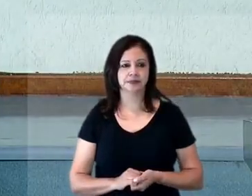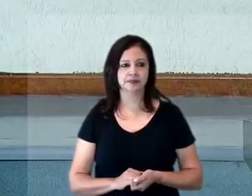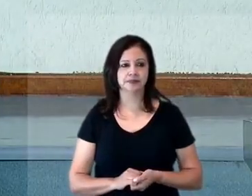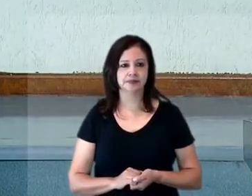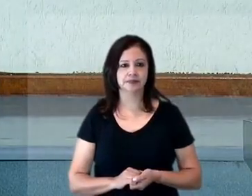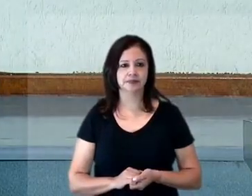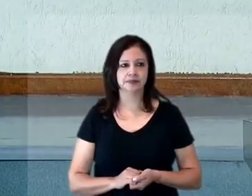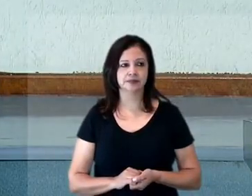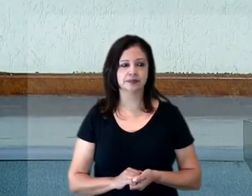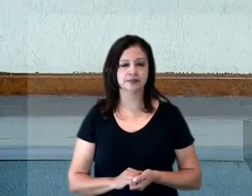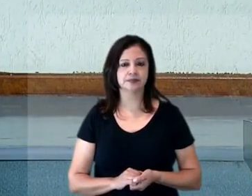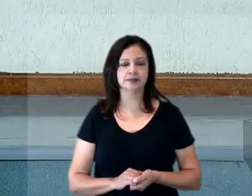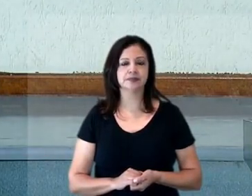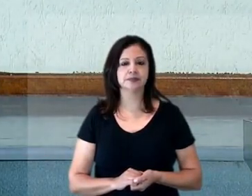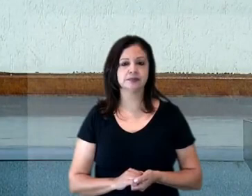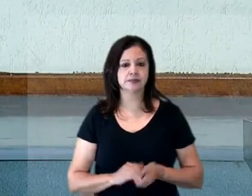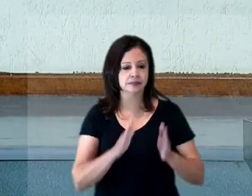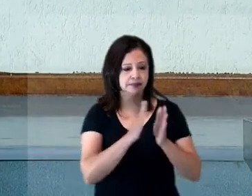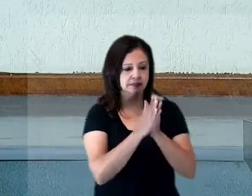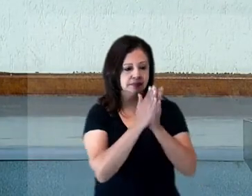Queridos, esse é um texto